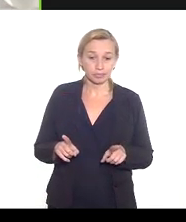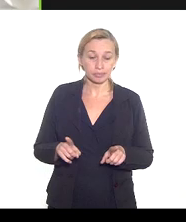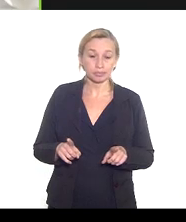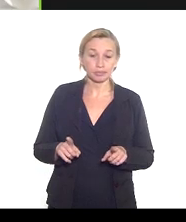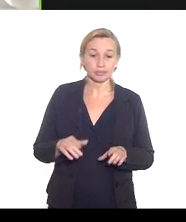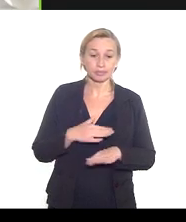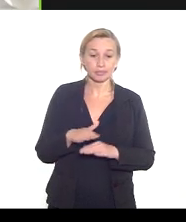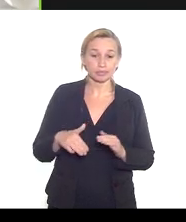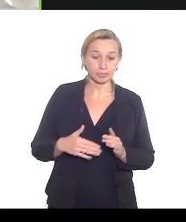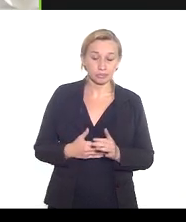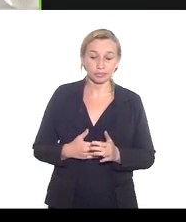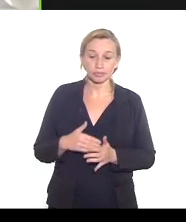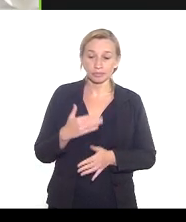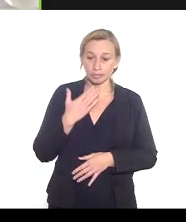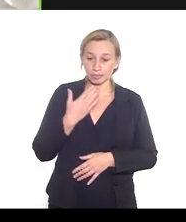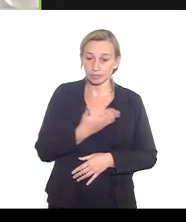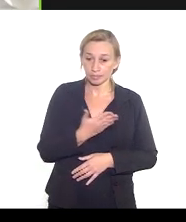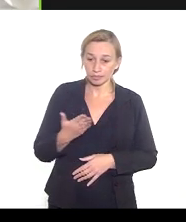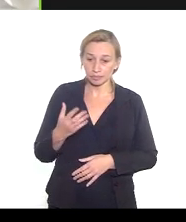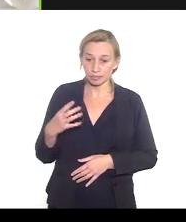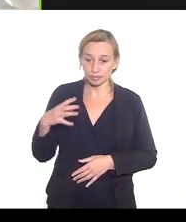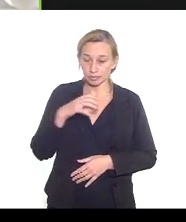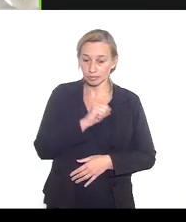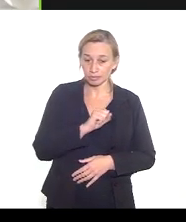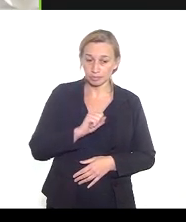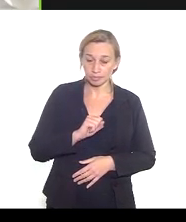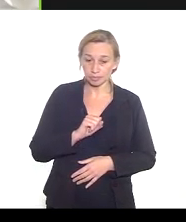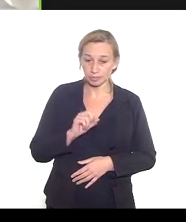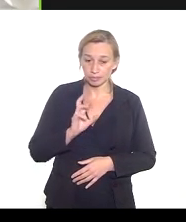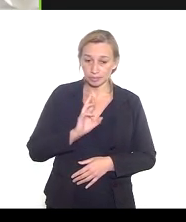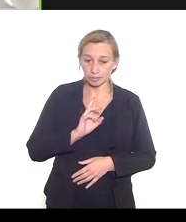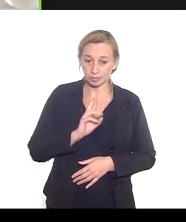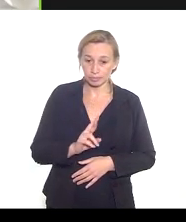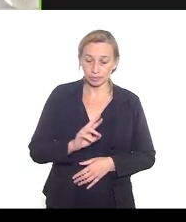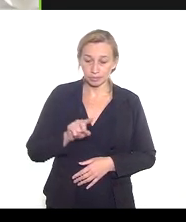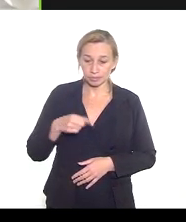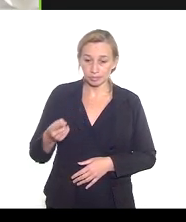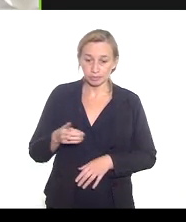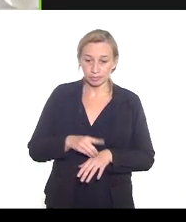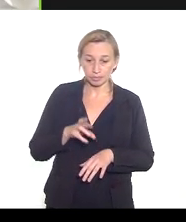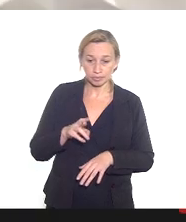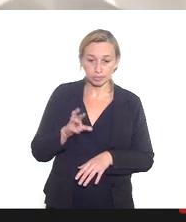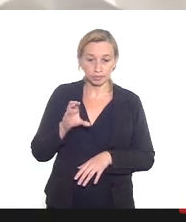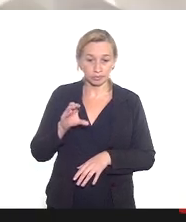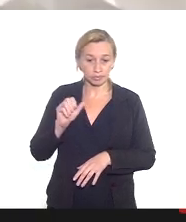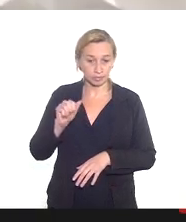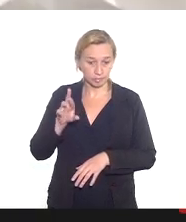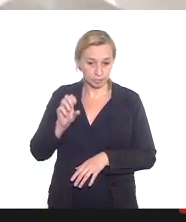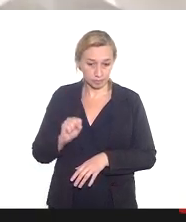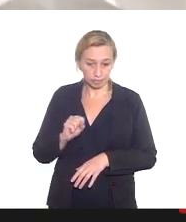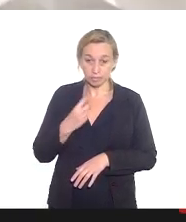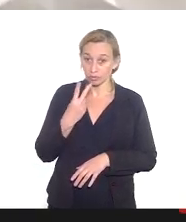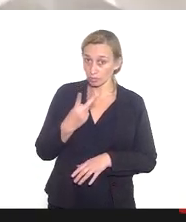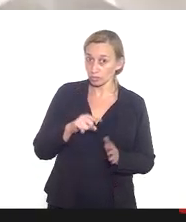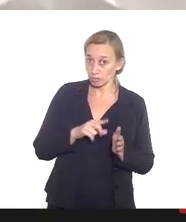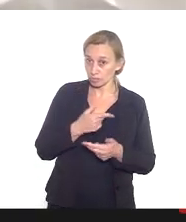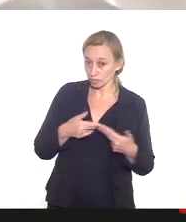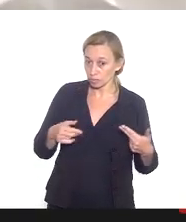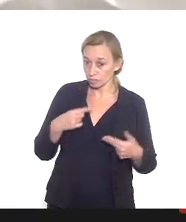palestrante E pedir a senhora que responde em seguida o Doutor Carlos aí eu queria já de autocarro já deixar duas ponderações